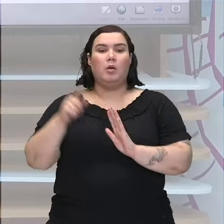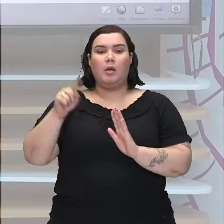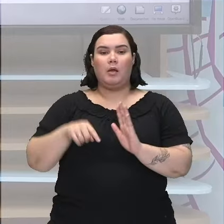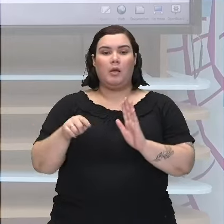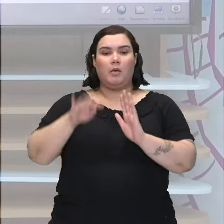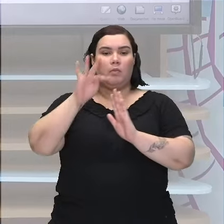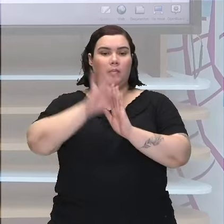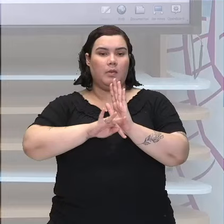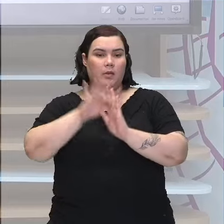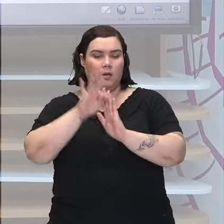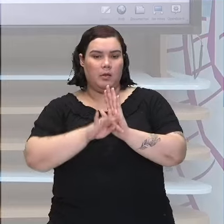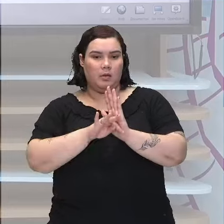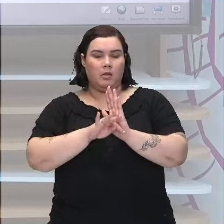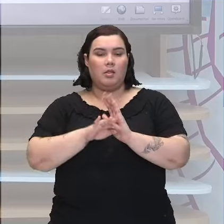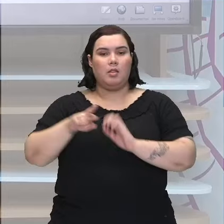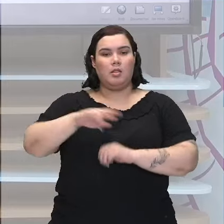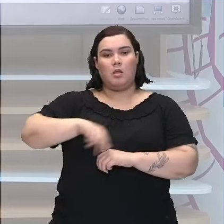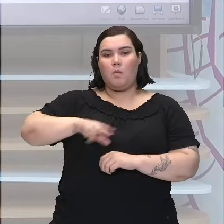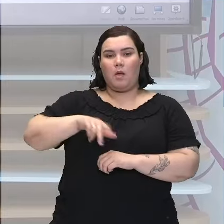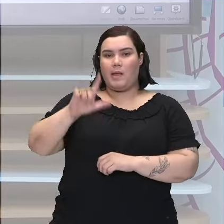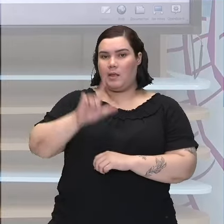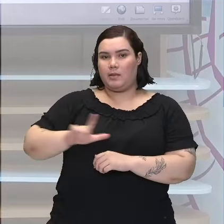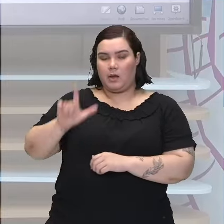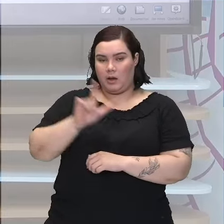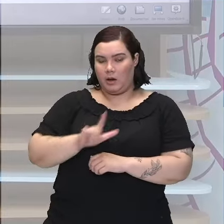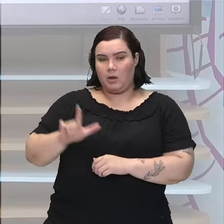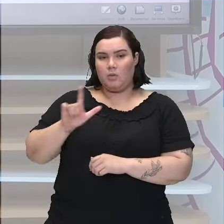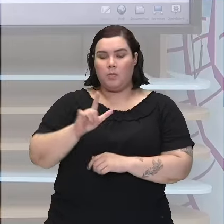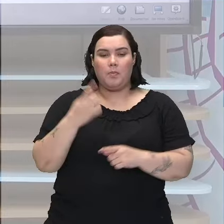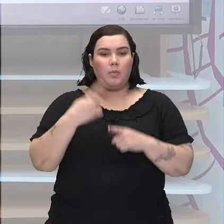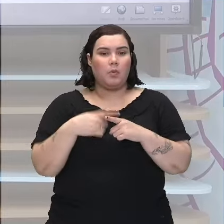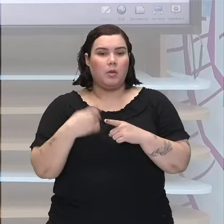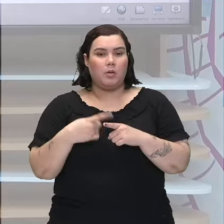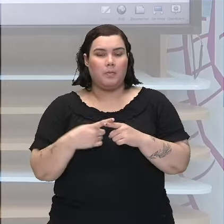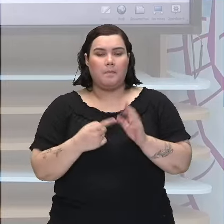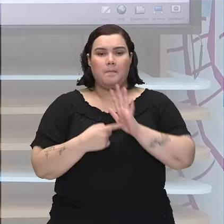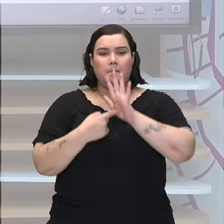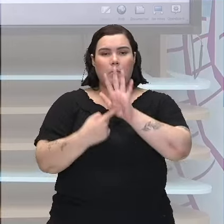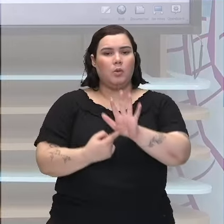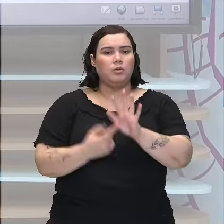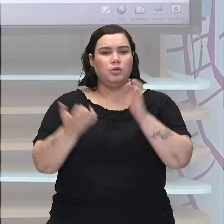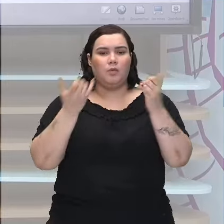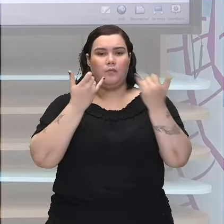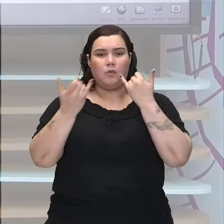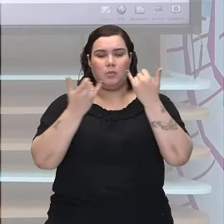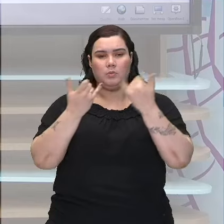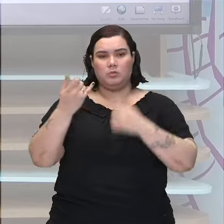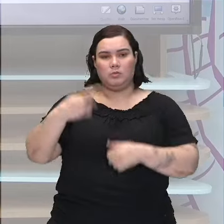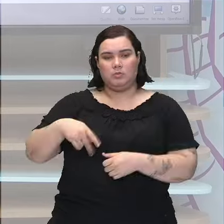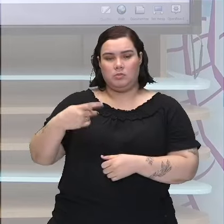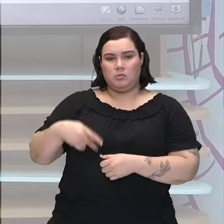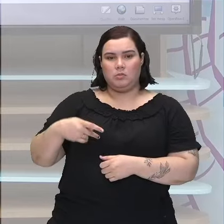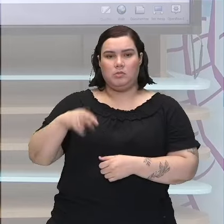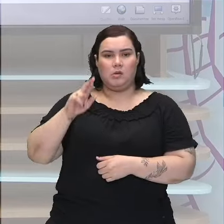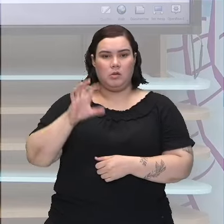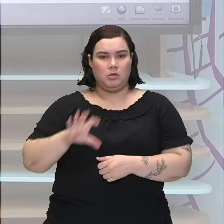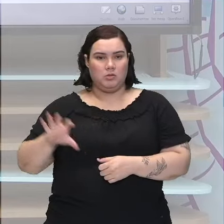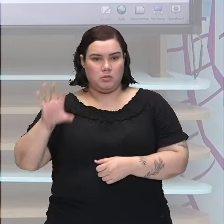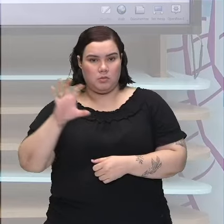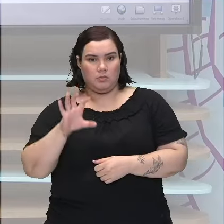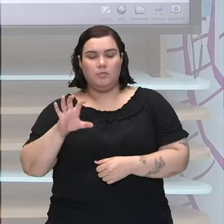texto não literário, porque ele traz informações do nosso